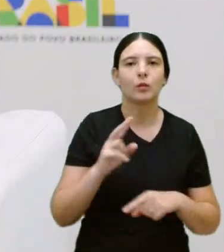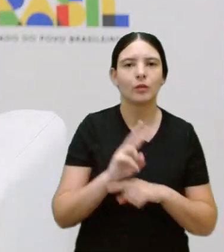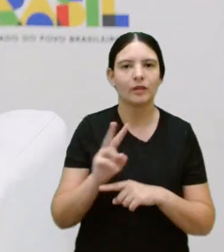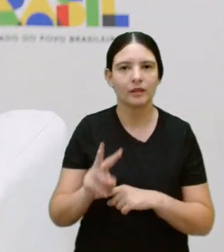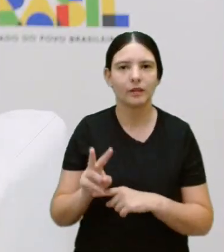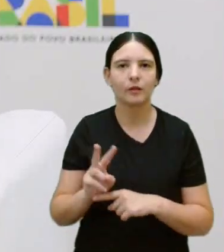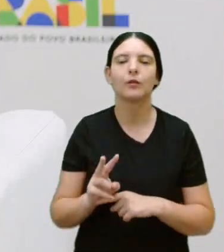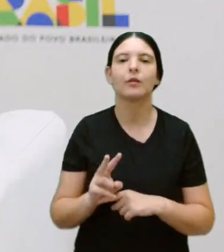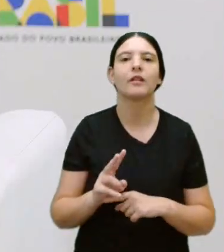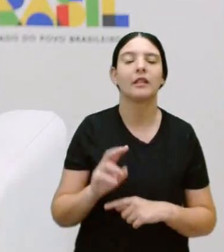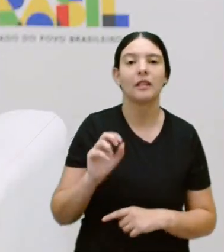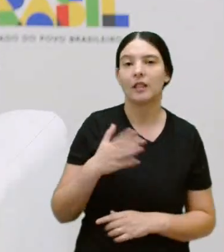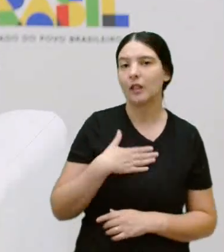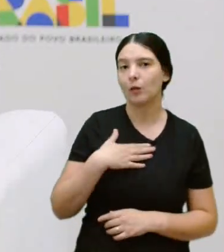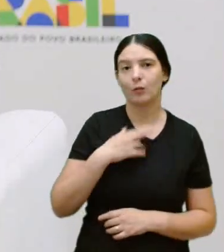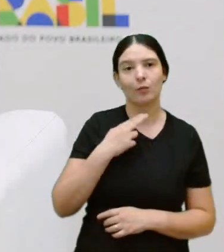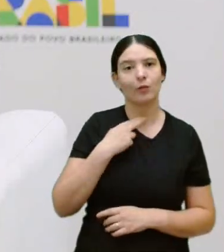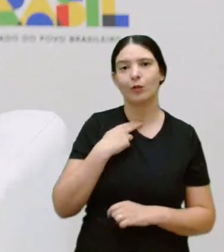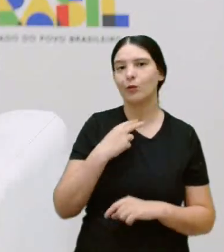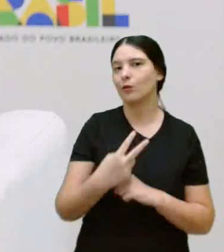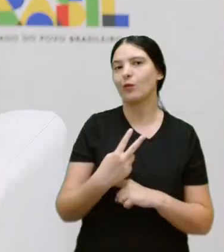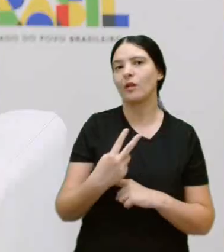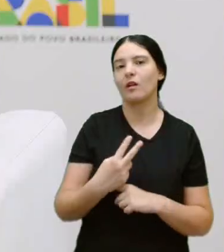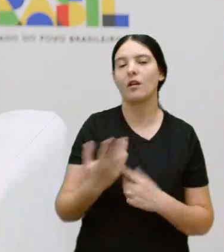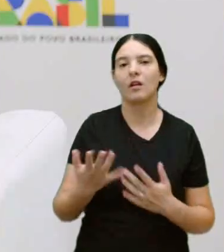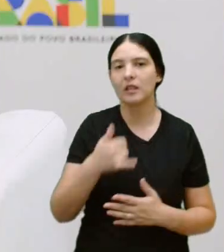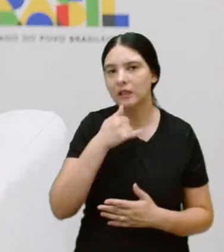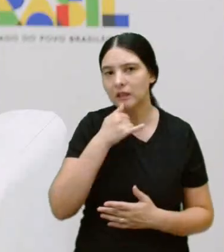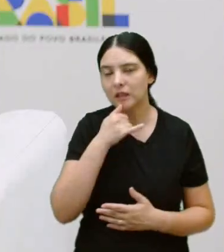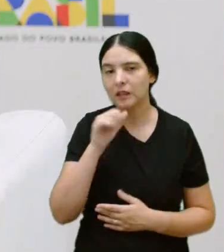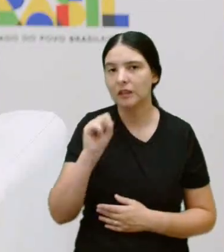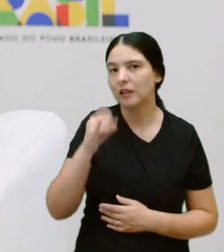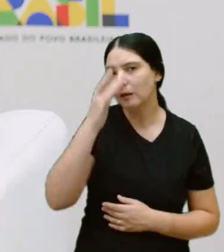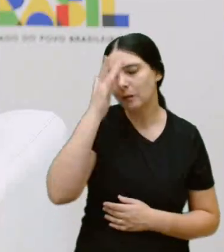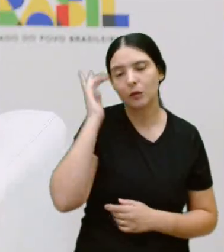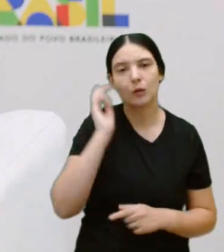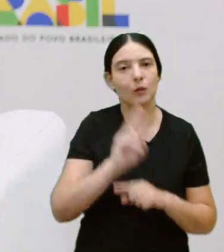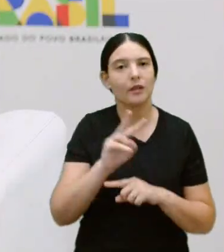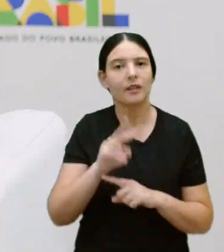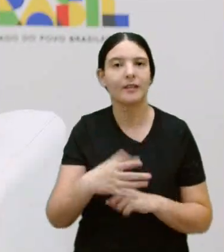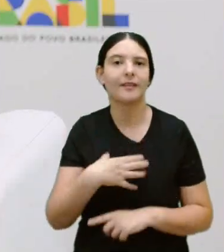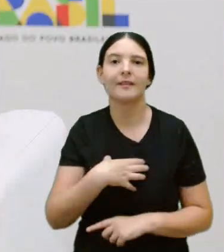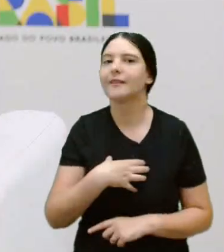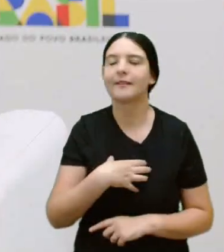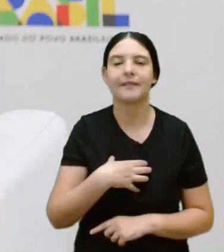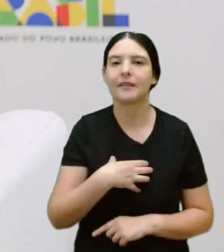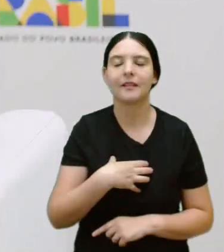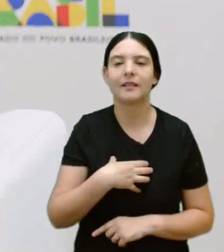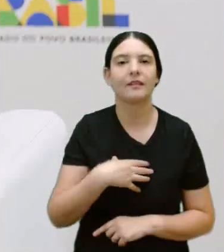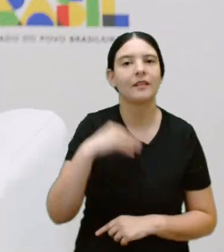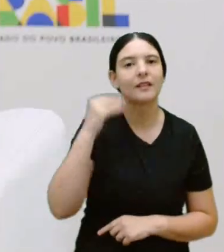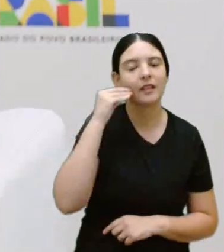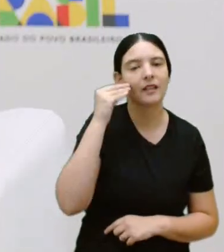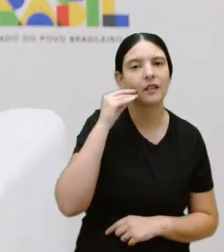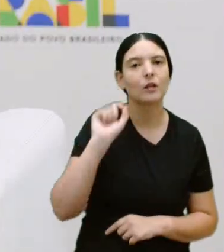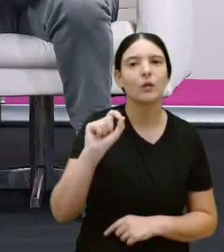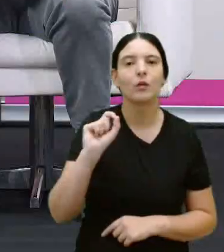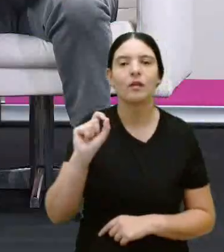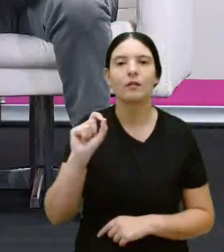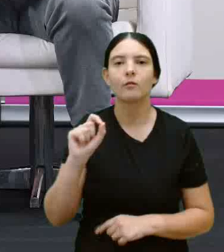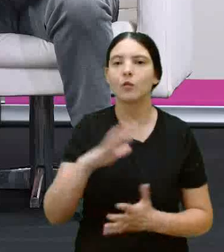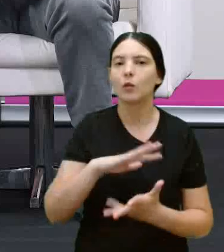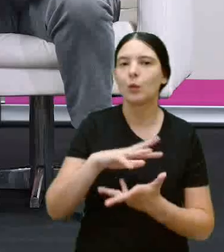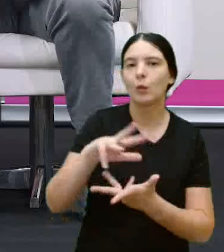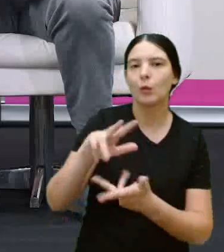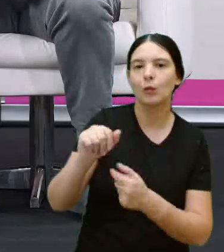posso cuidar. Então, uma pessoa que não se sente cuidada, ela vai tender a atacar o mundo que não a cuida.